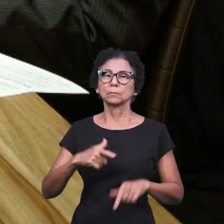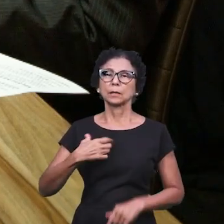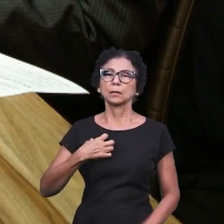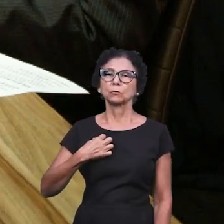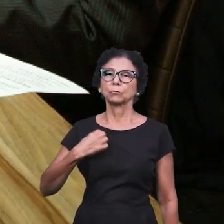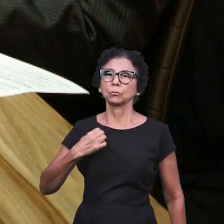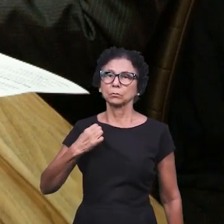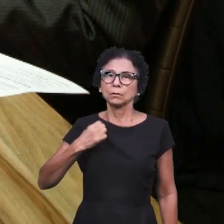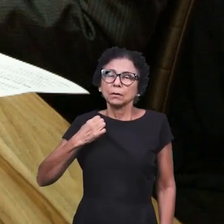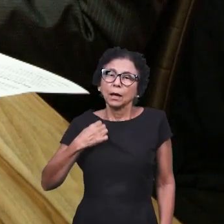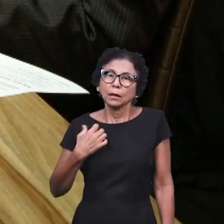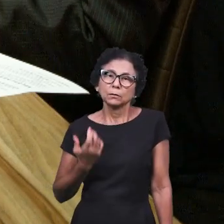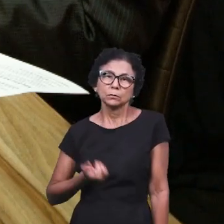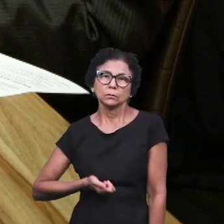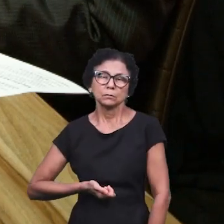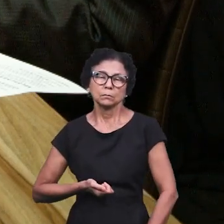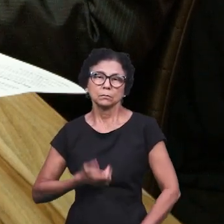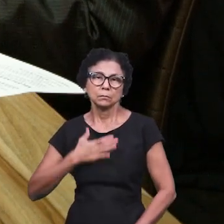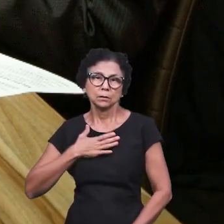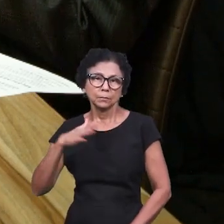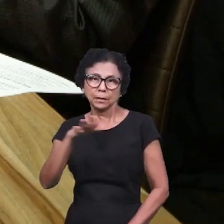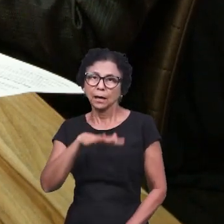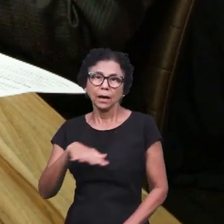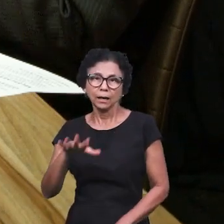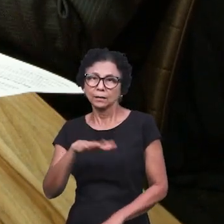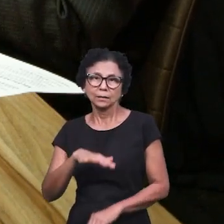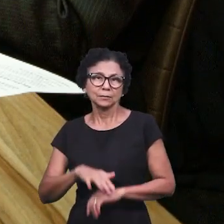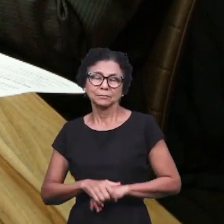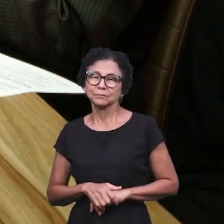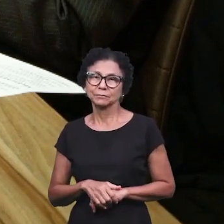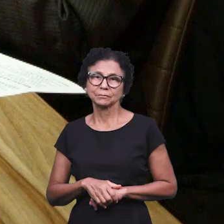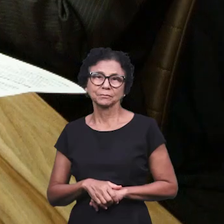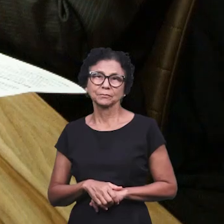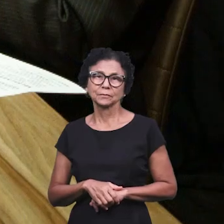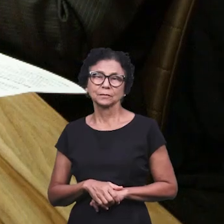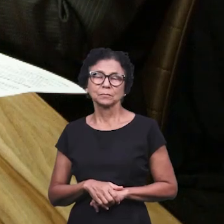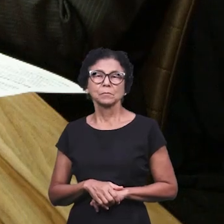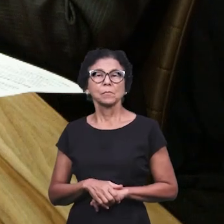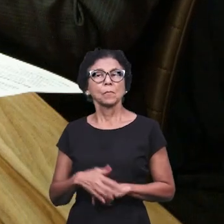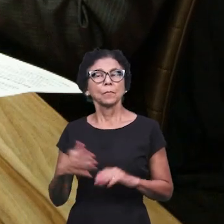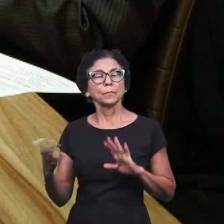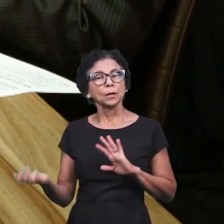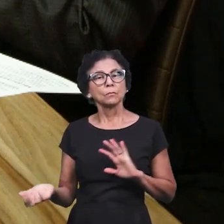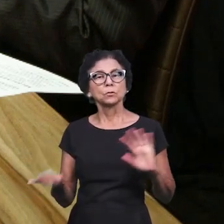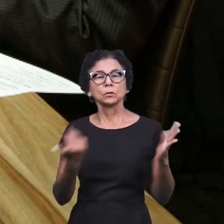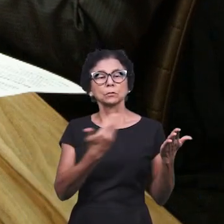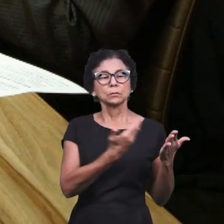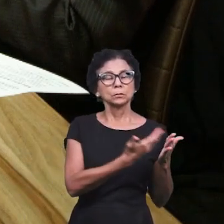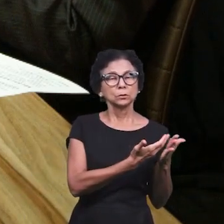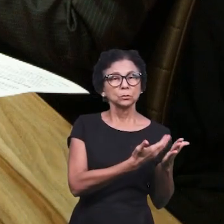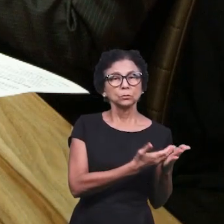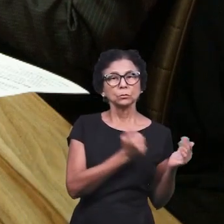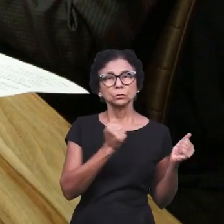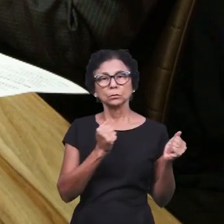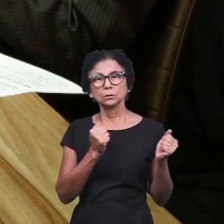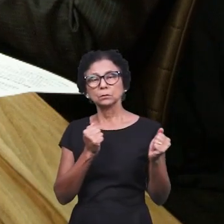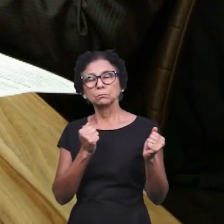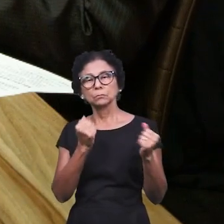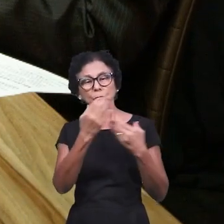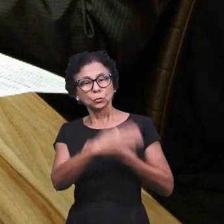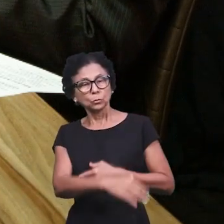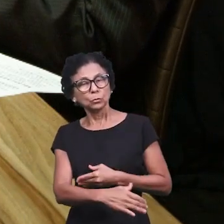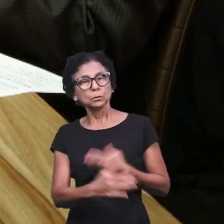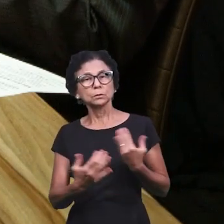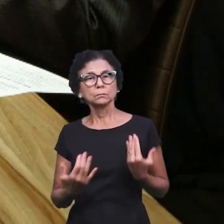um trabalho voluntário, que era um trabalho voluntário na minha área de formação. Ótimo. Eu estava conciliando a questão dos estudos